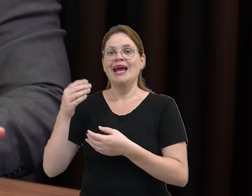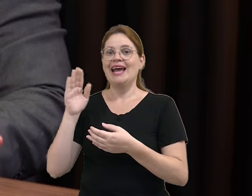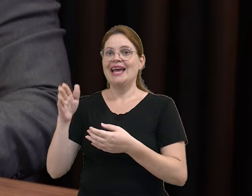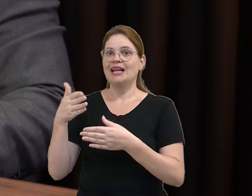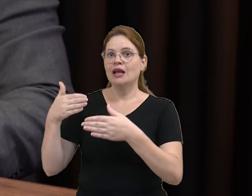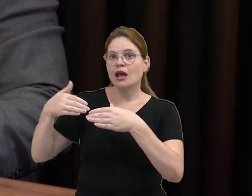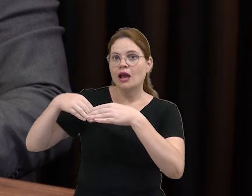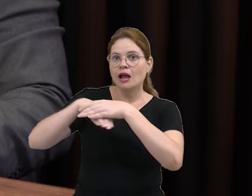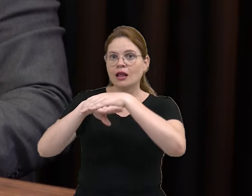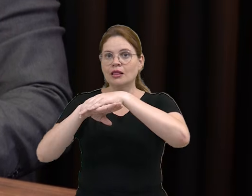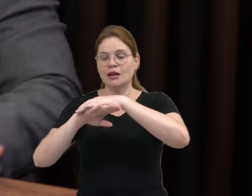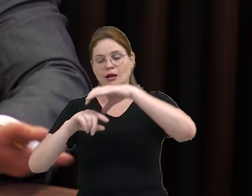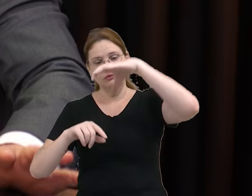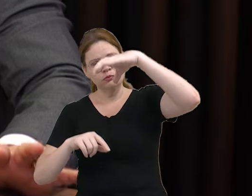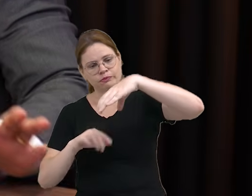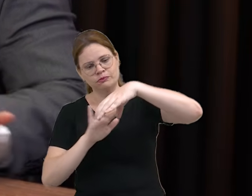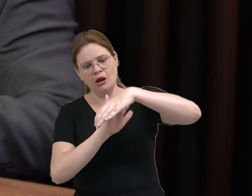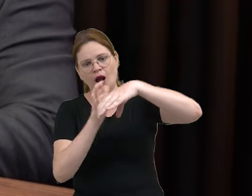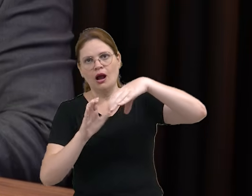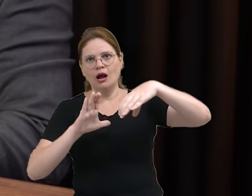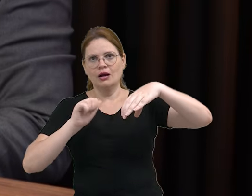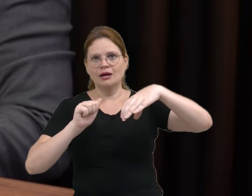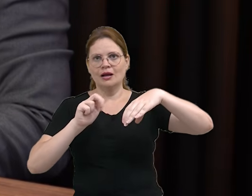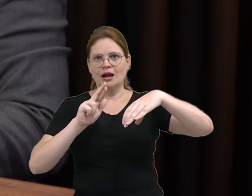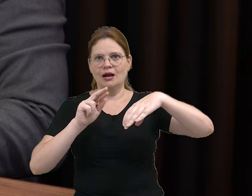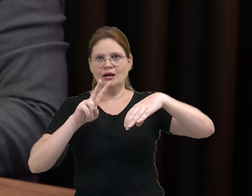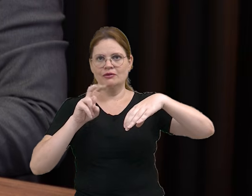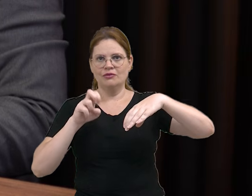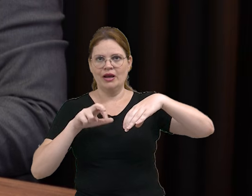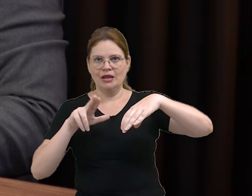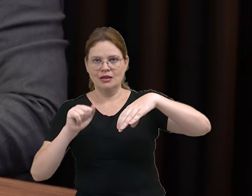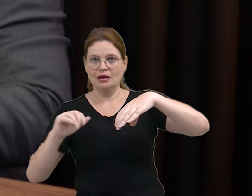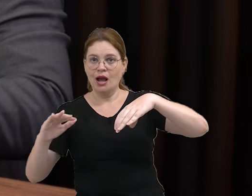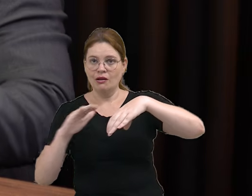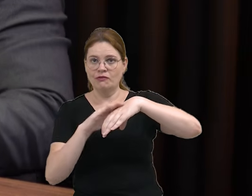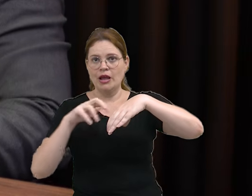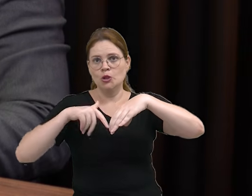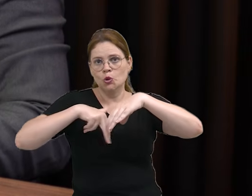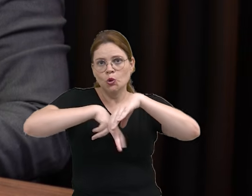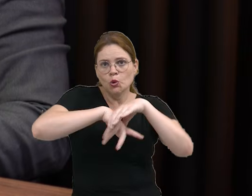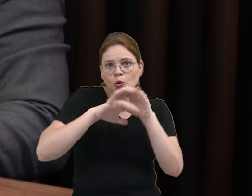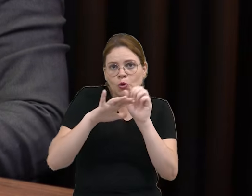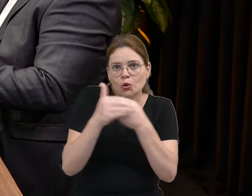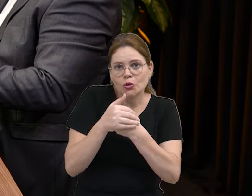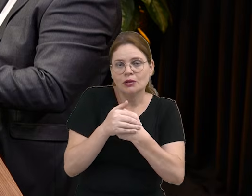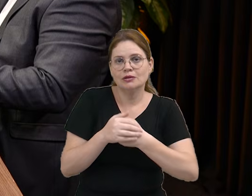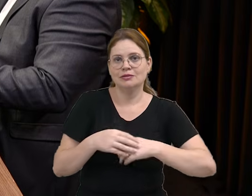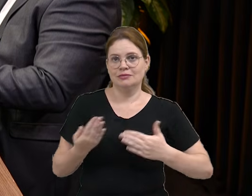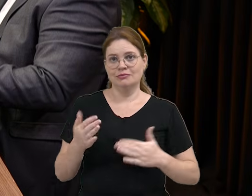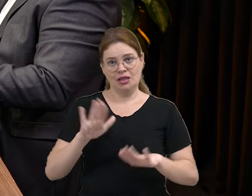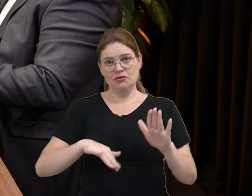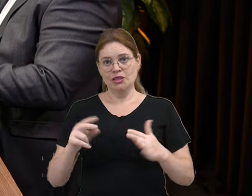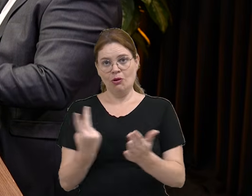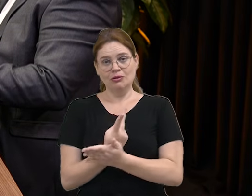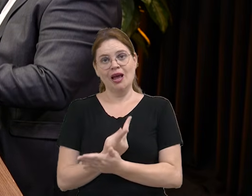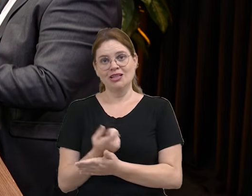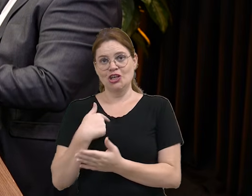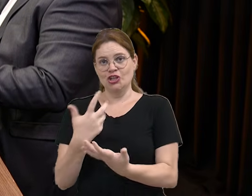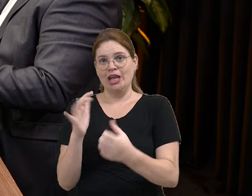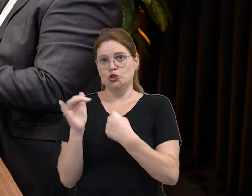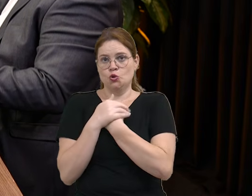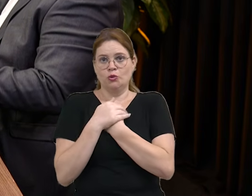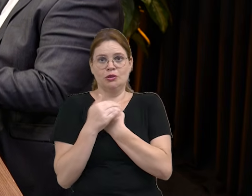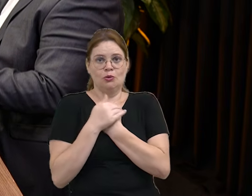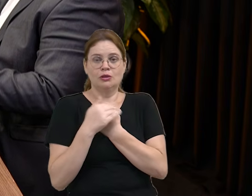dentro de uma caverna. Ele sai do zimbro e vai para o fundo da caverna. Às vezes acontece conosco. A misericórdia do